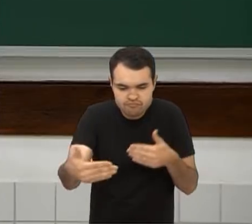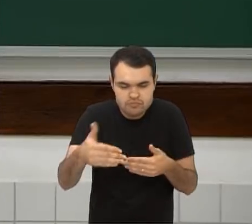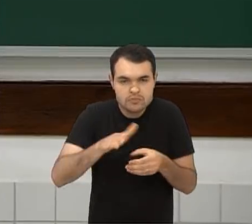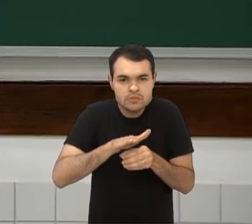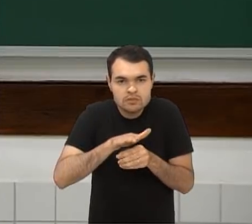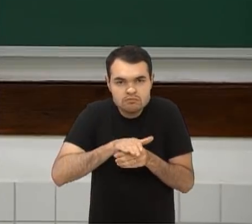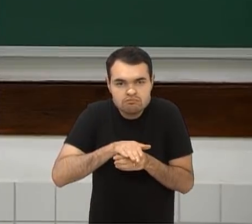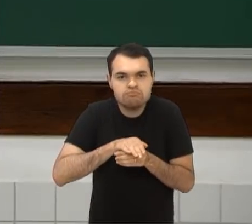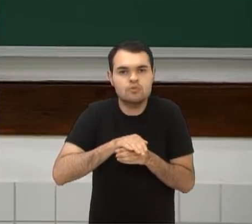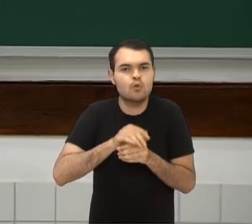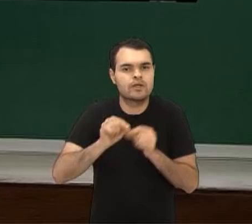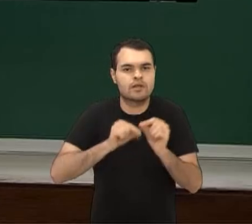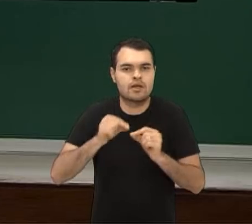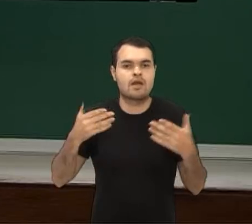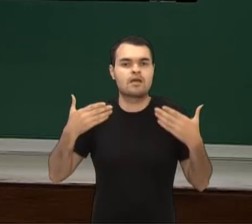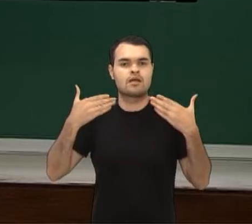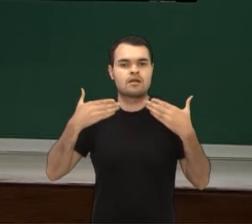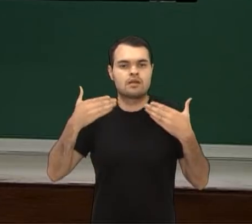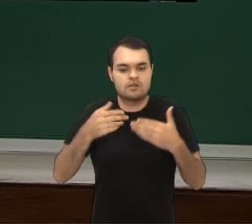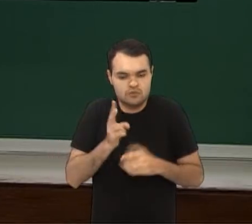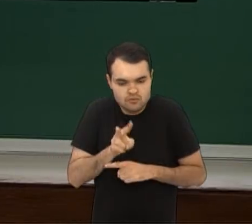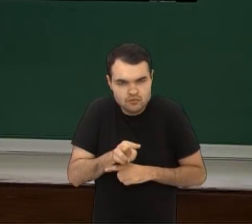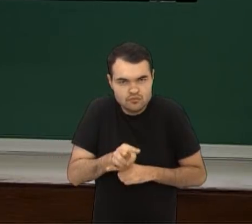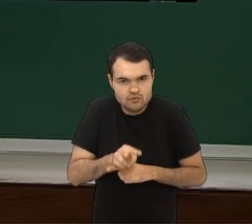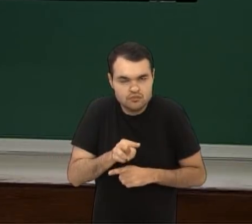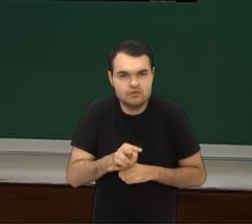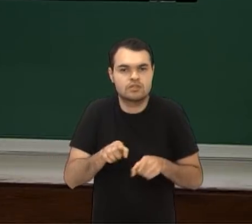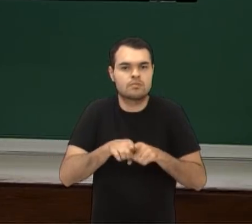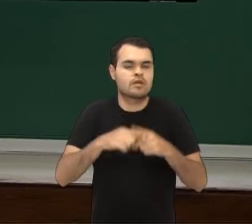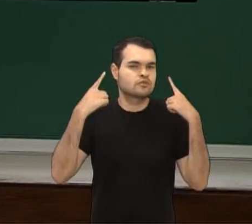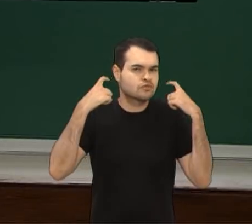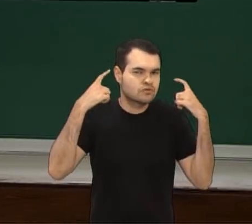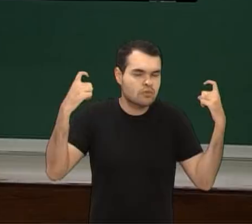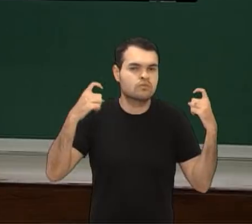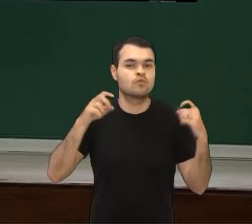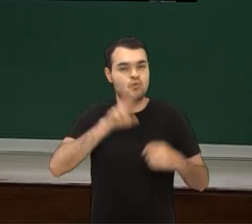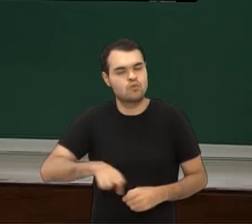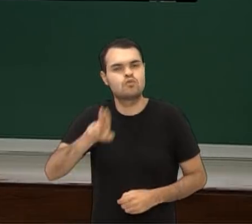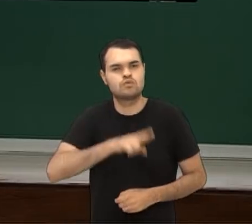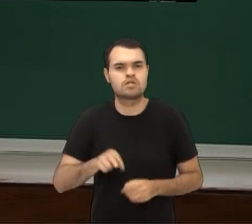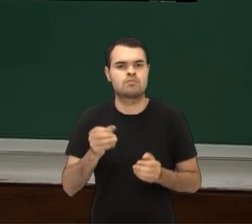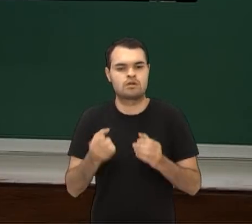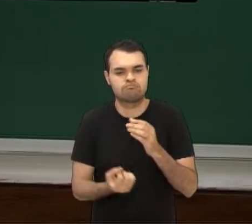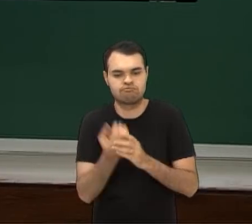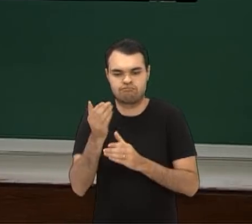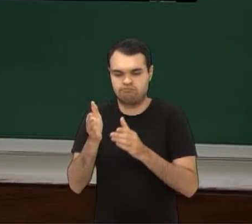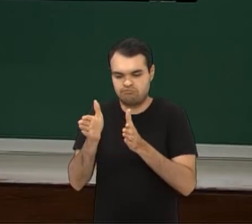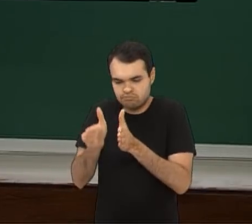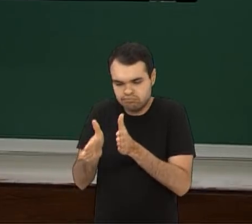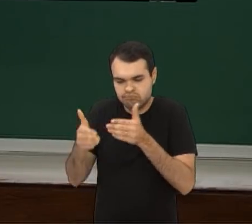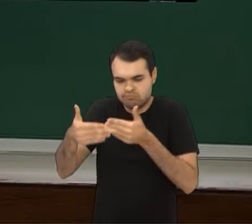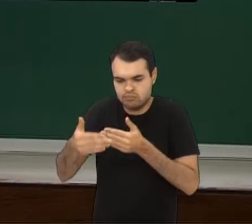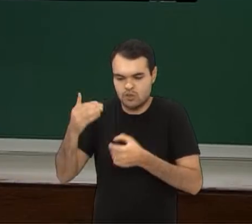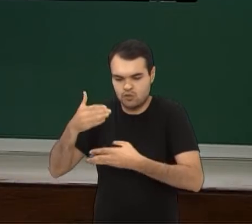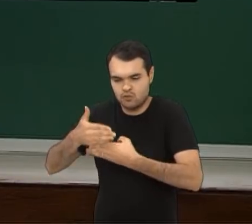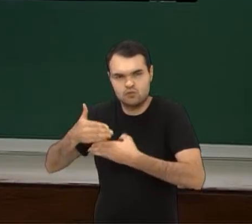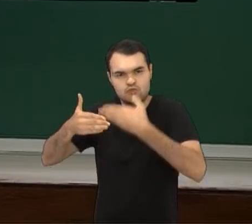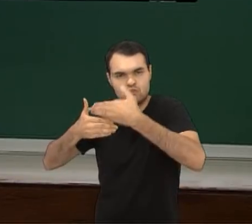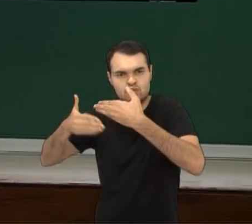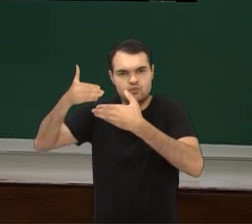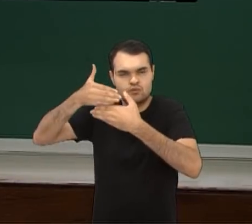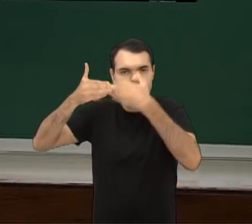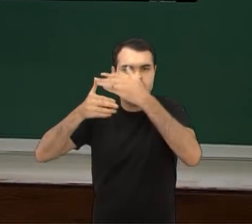Então acaba sendo utilizado na construção civil para fazer forro, para fazer tijolos, aqueles tijolinhos, sabe, refratários